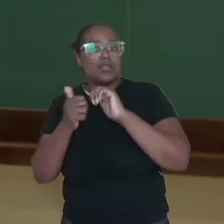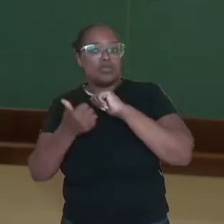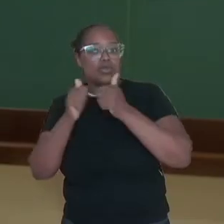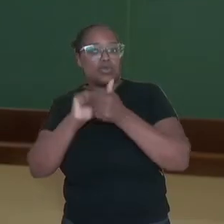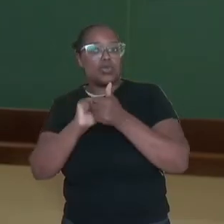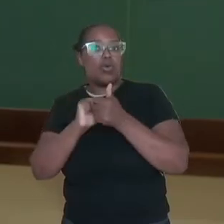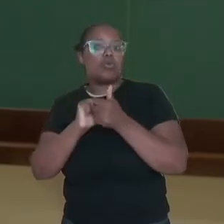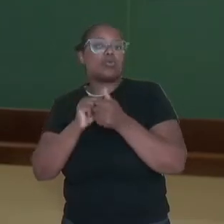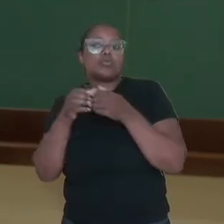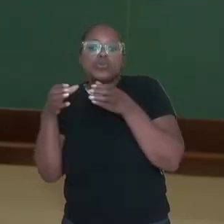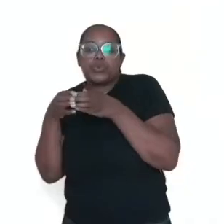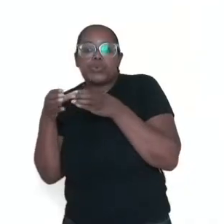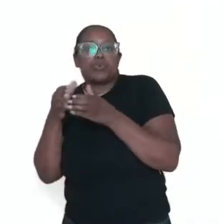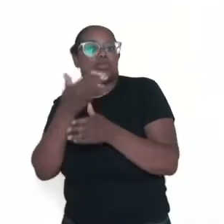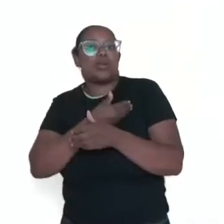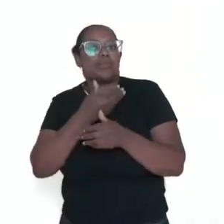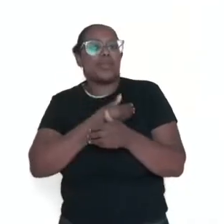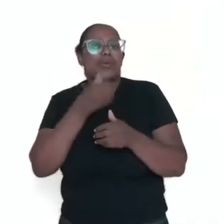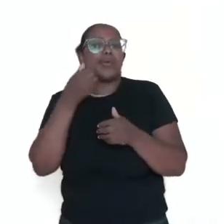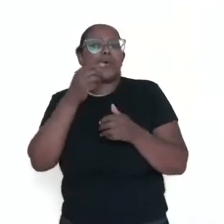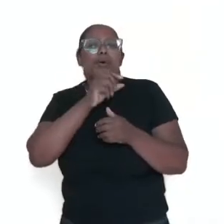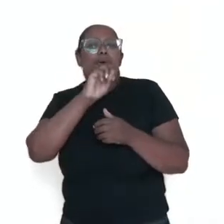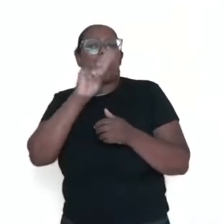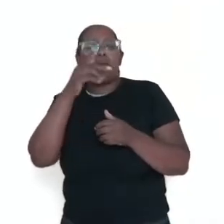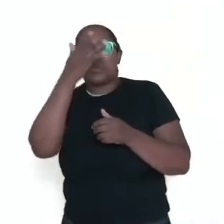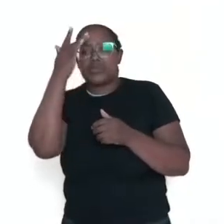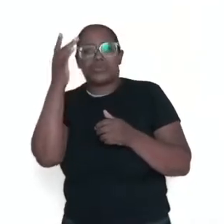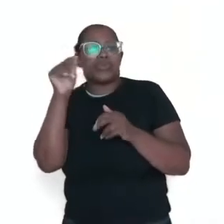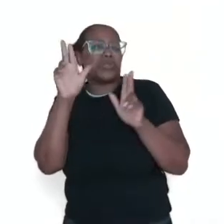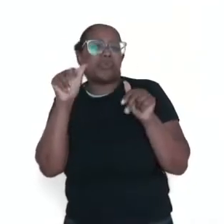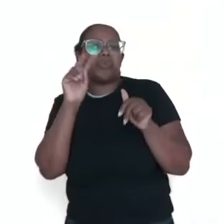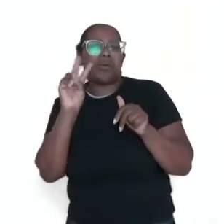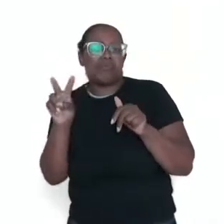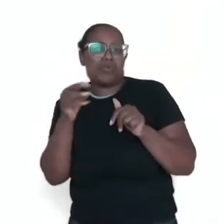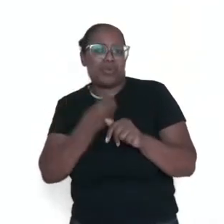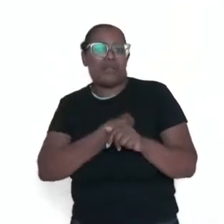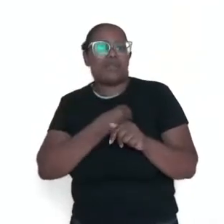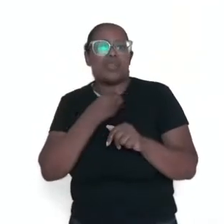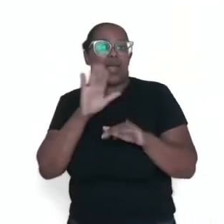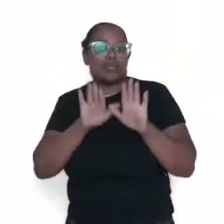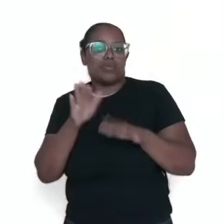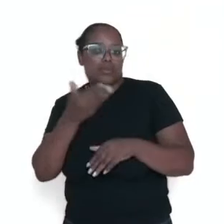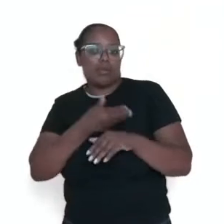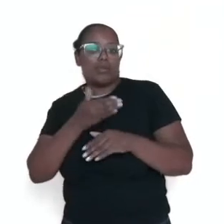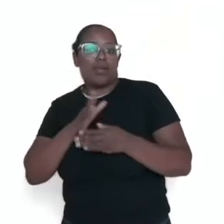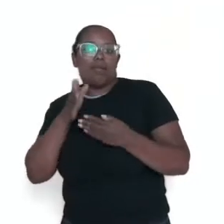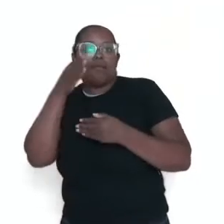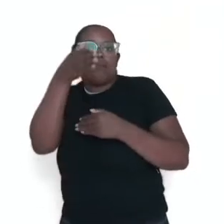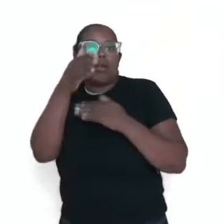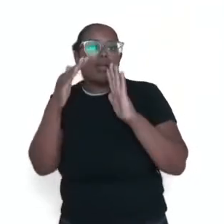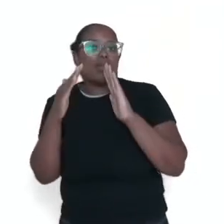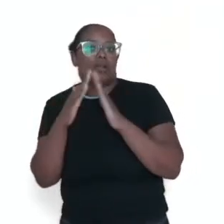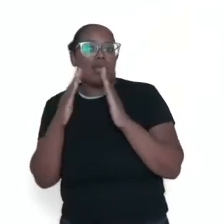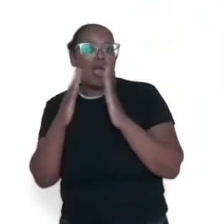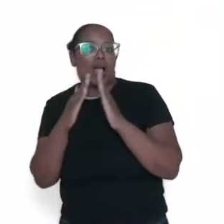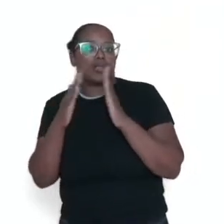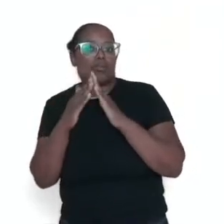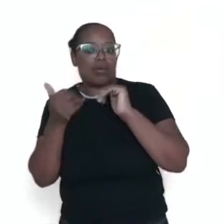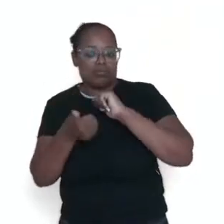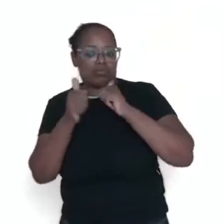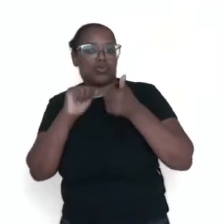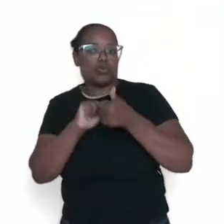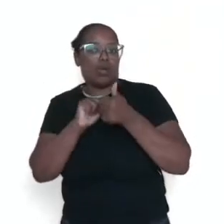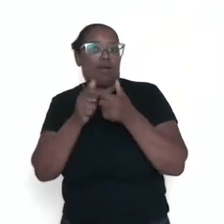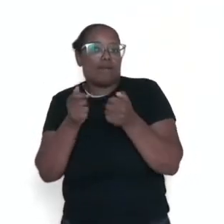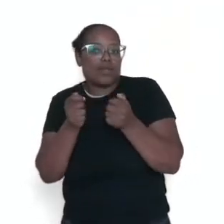ou desconhecidos online ou presencialmente, quando seu colega vai na sua casa lá para jogar videogame com você. Mas mesmo